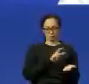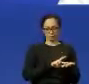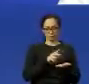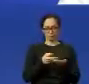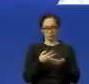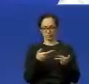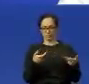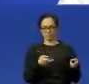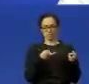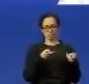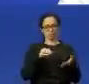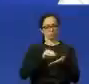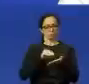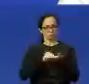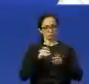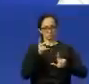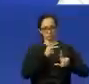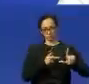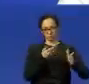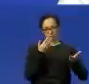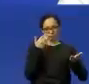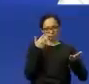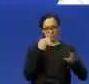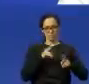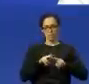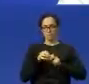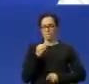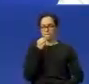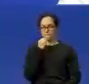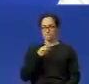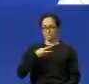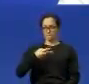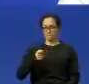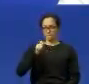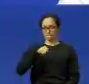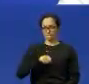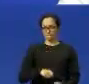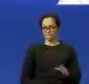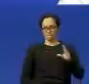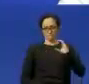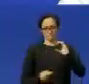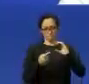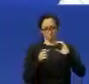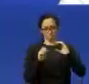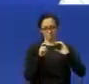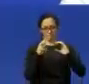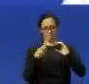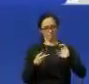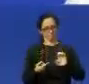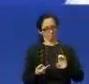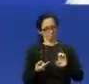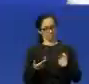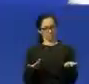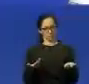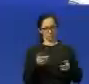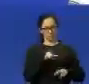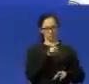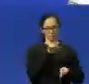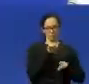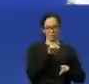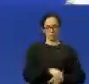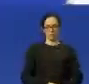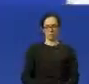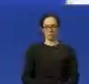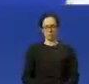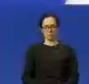se levou em consideração o slogan, chegando assim 2 possibilidades de resposta, alternativa C e alternativa E.